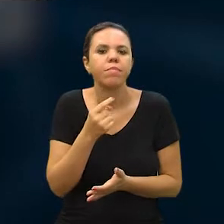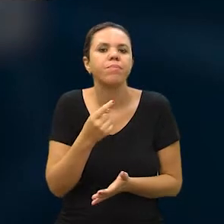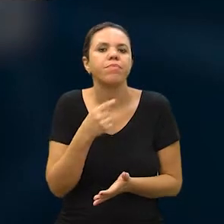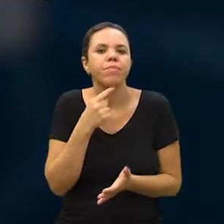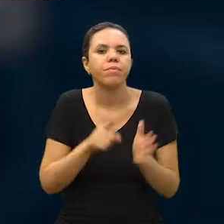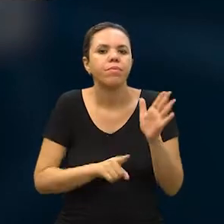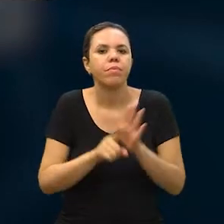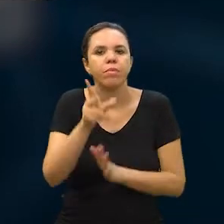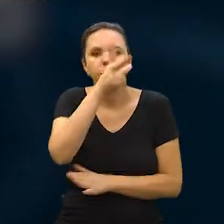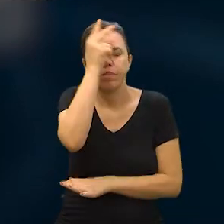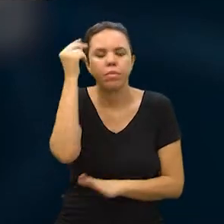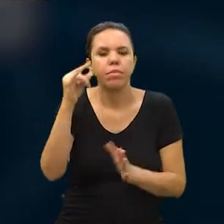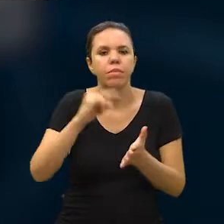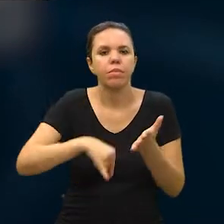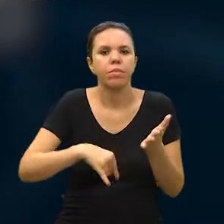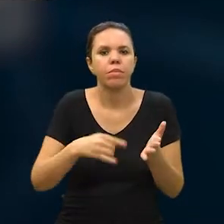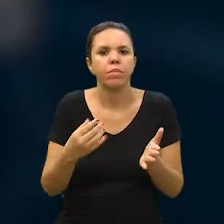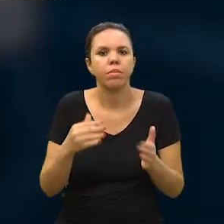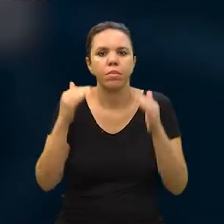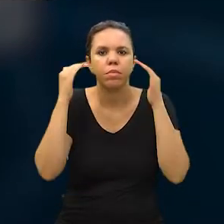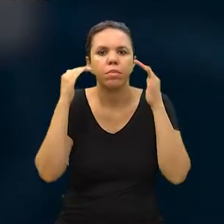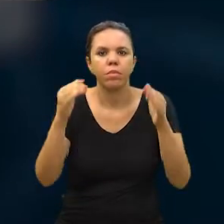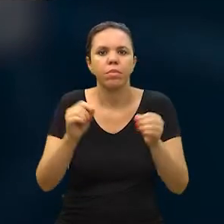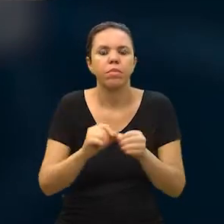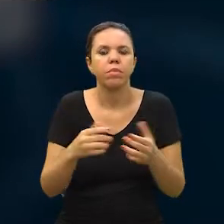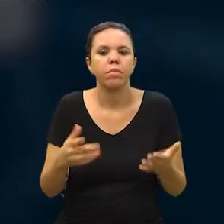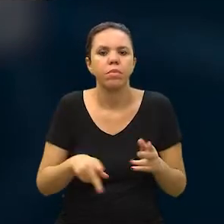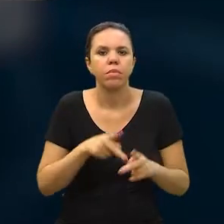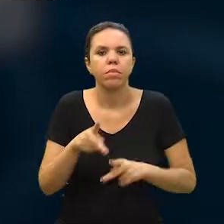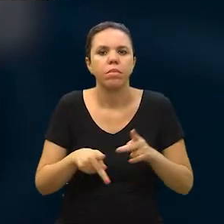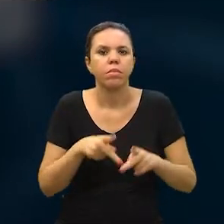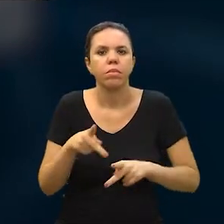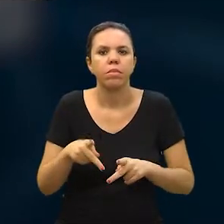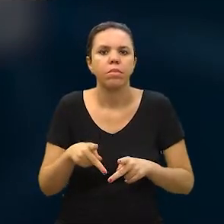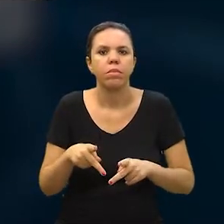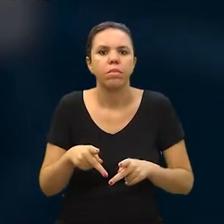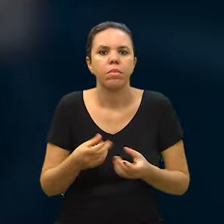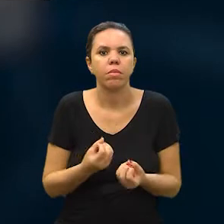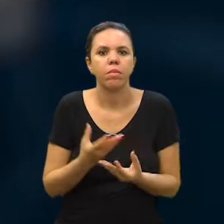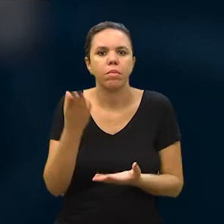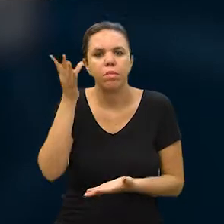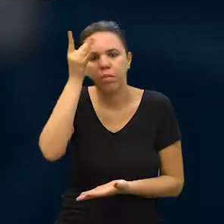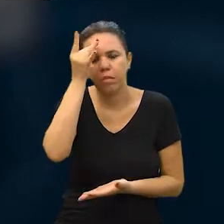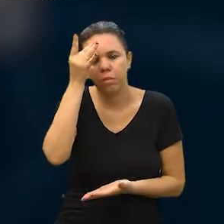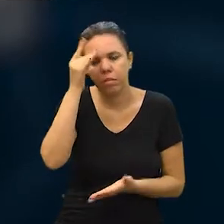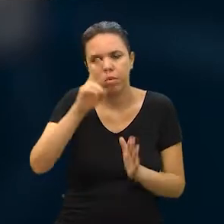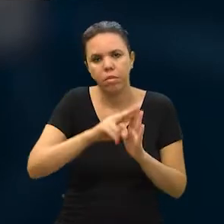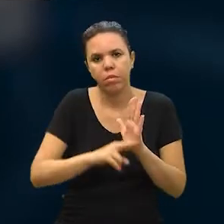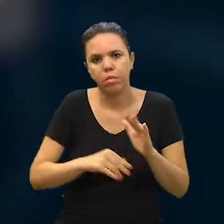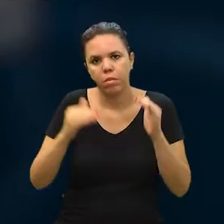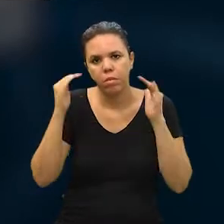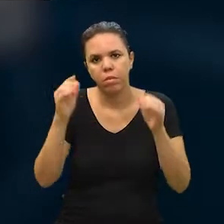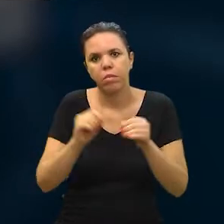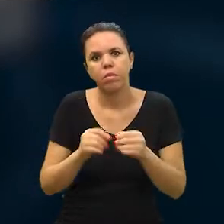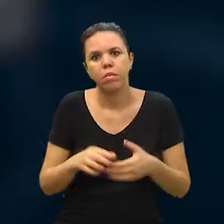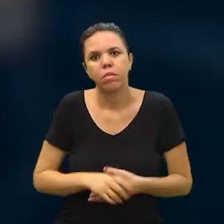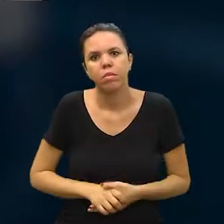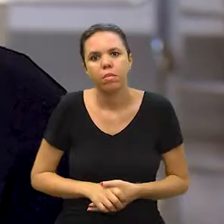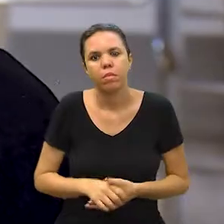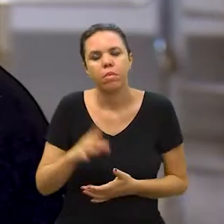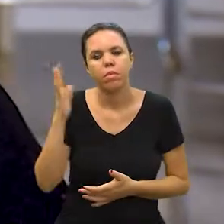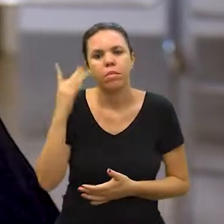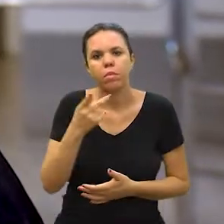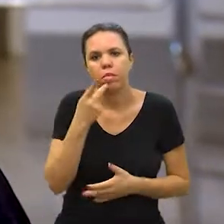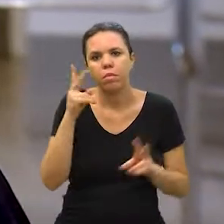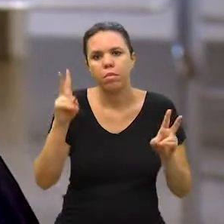questionou a prefeitura se os protocolos serão seguidos esse a população está sendo informada das medidas que devem ser tomadas